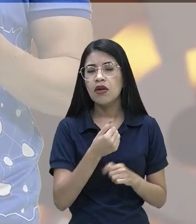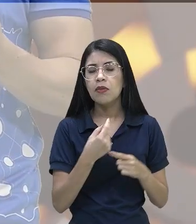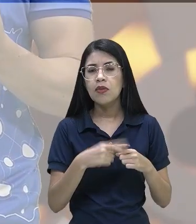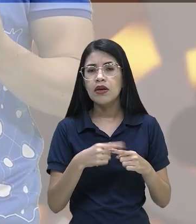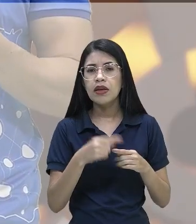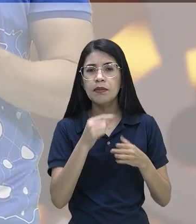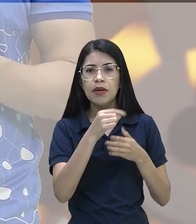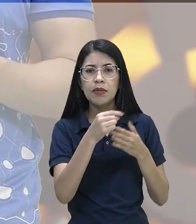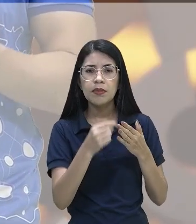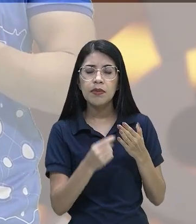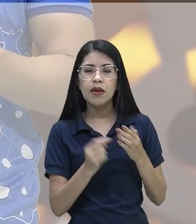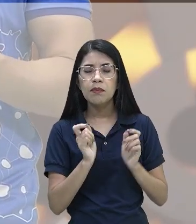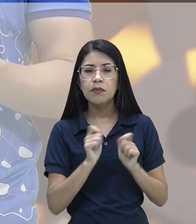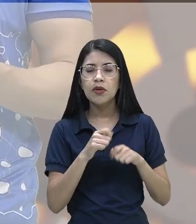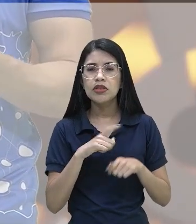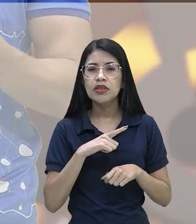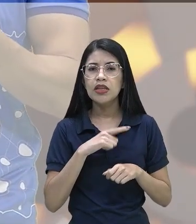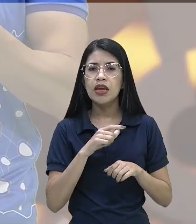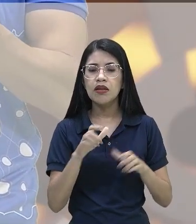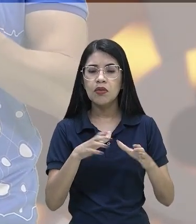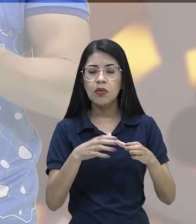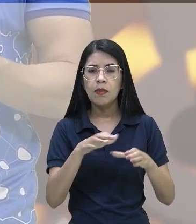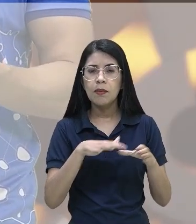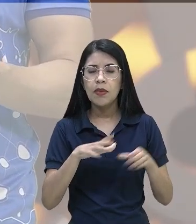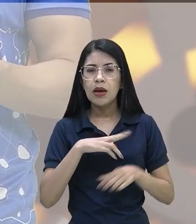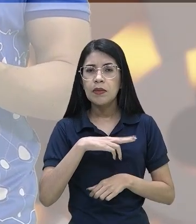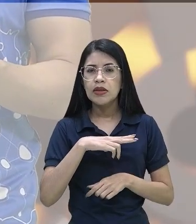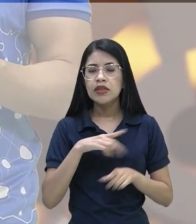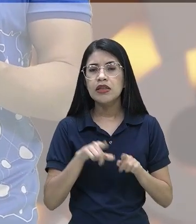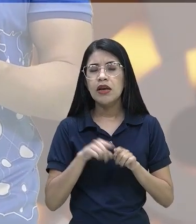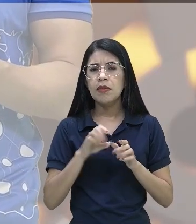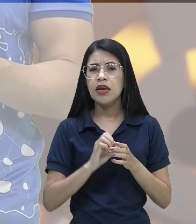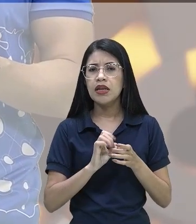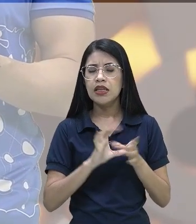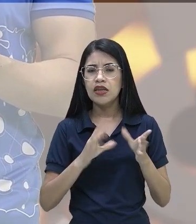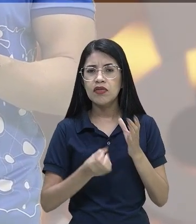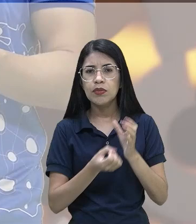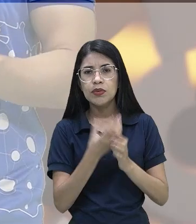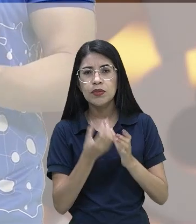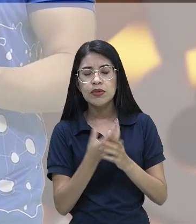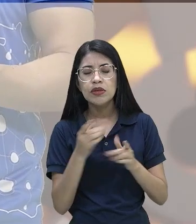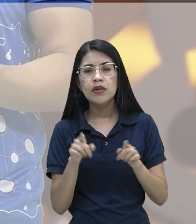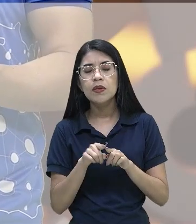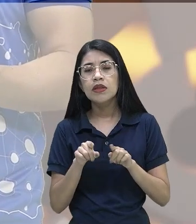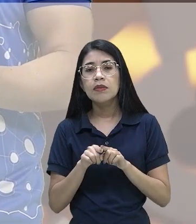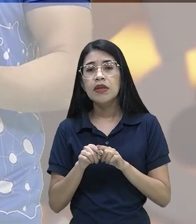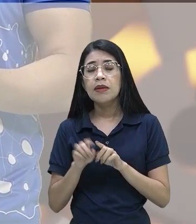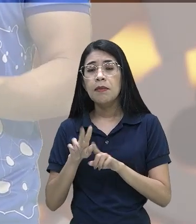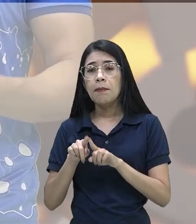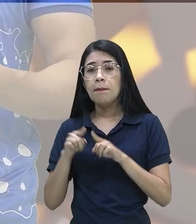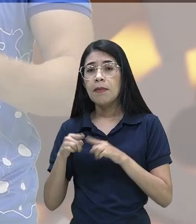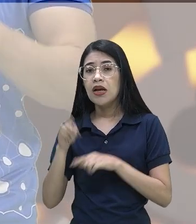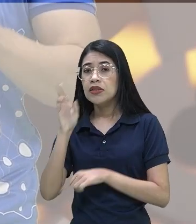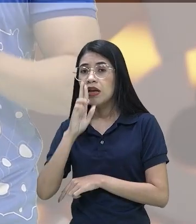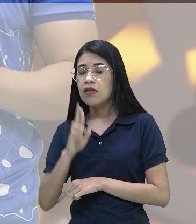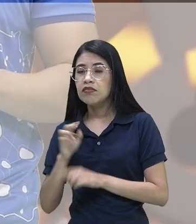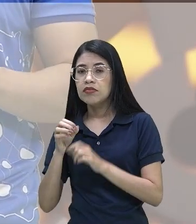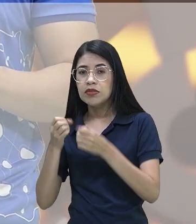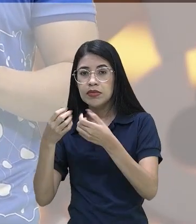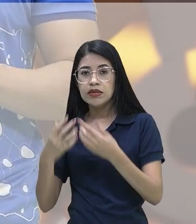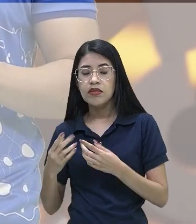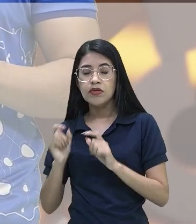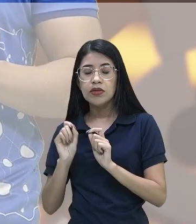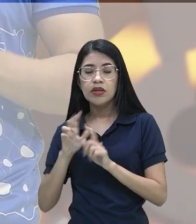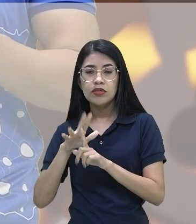quê? Você pode ter a propriedade privada, você pode ter a livre iniciativa. E aí a União Soviética dizia que não, o socialismo